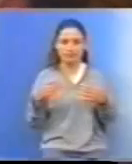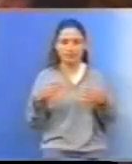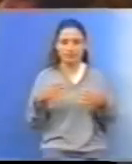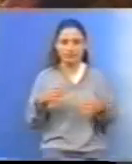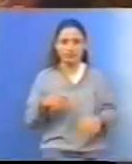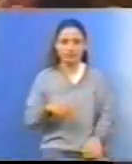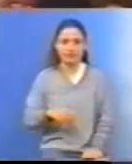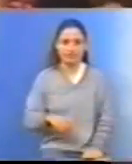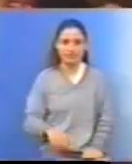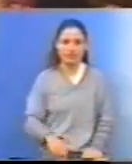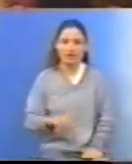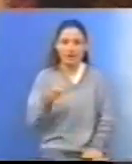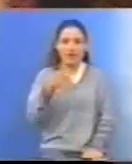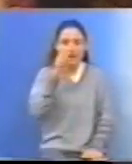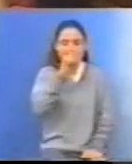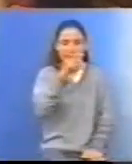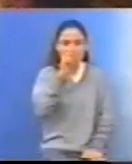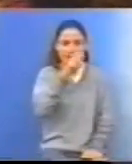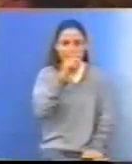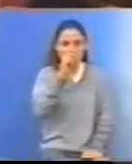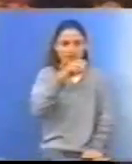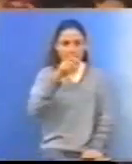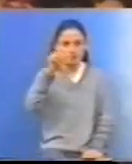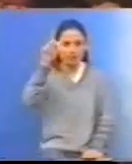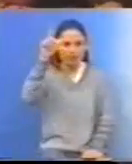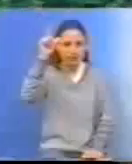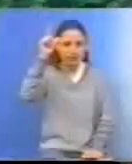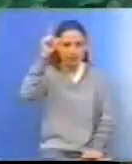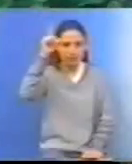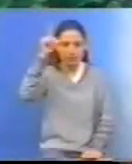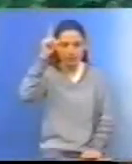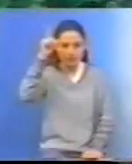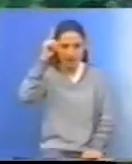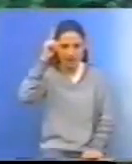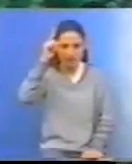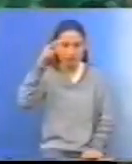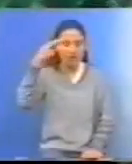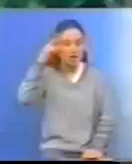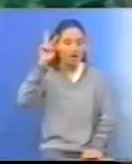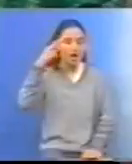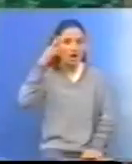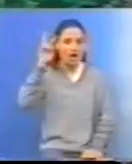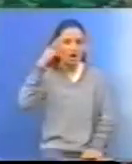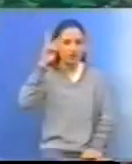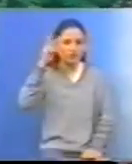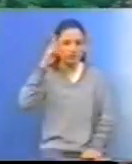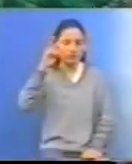É mentira, viu? É mentira do diabo essa história de que você tem que